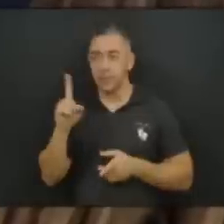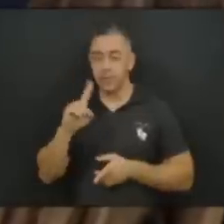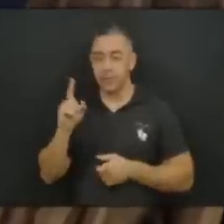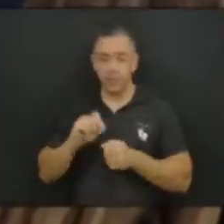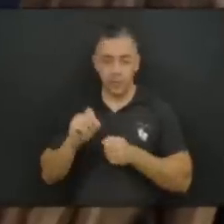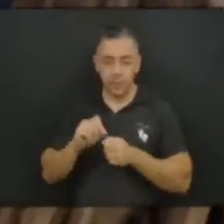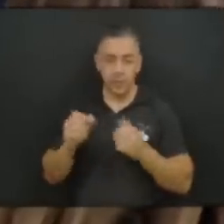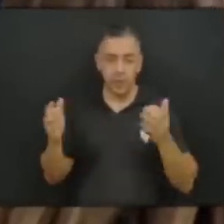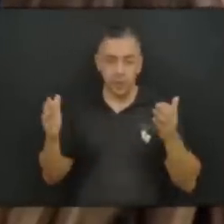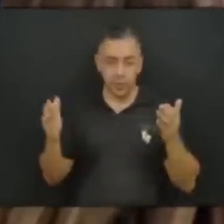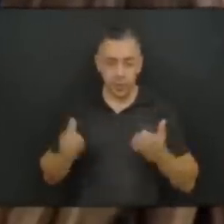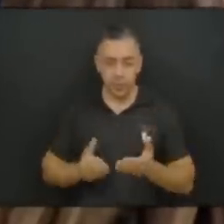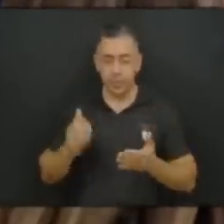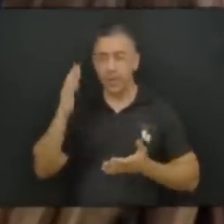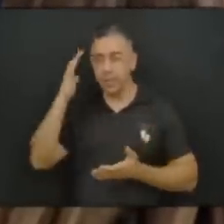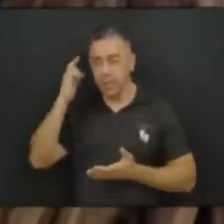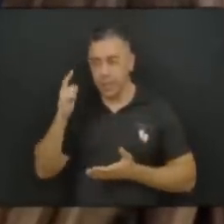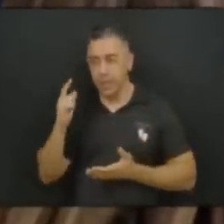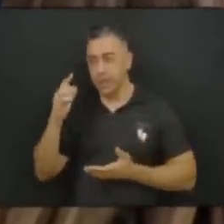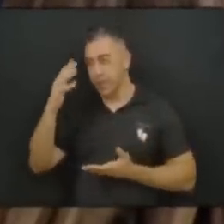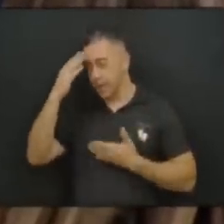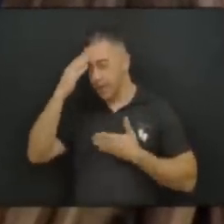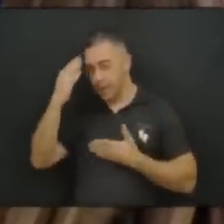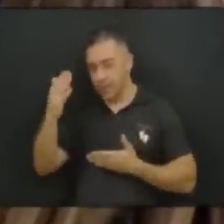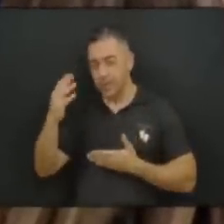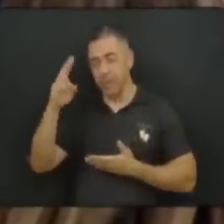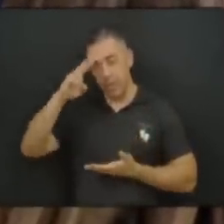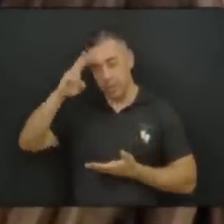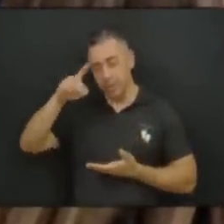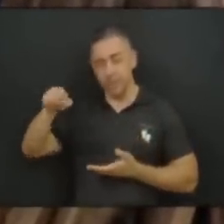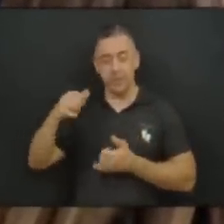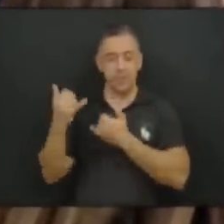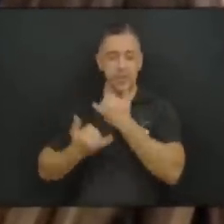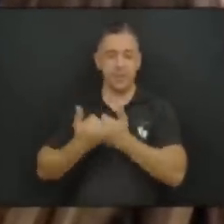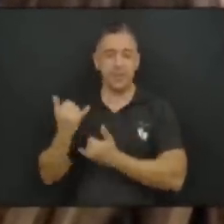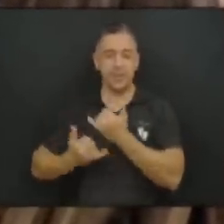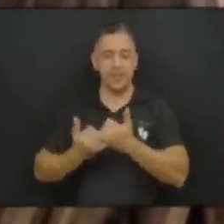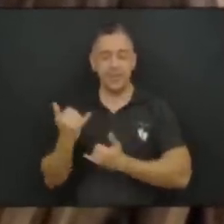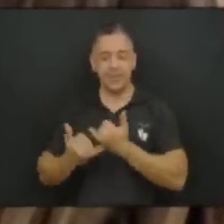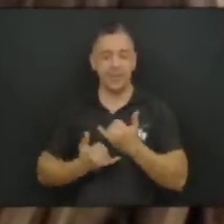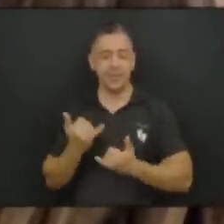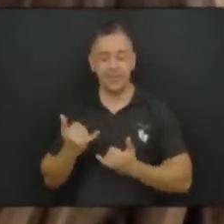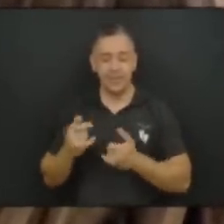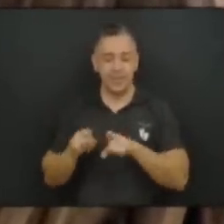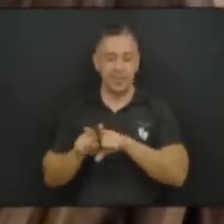com uma oração hoje a mulher agradeço muito tá lá na pela lembrança e pela brincadeira e